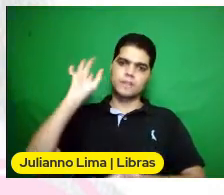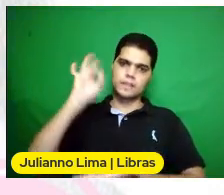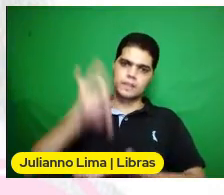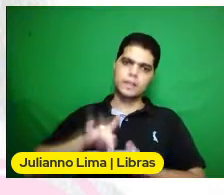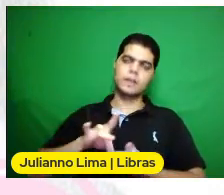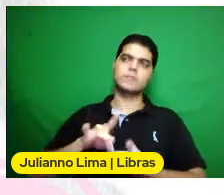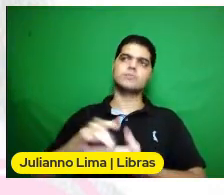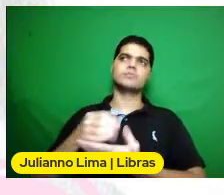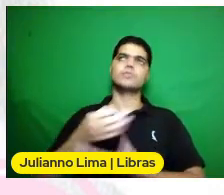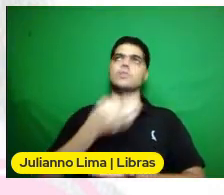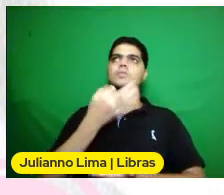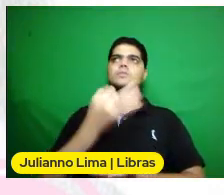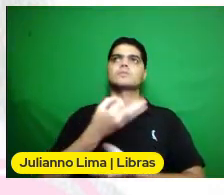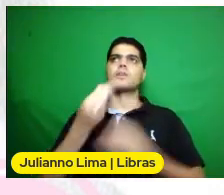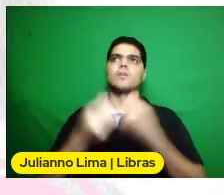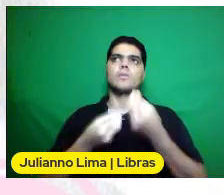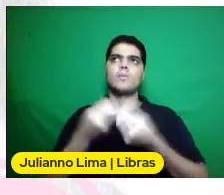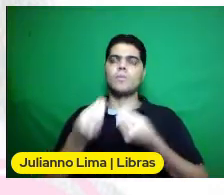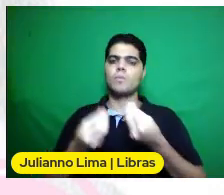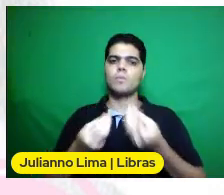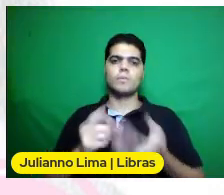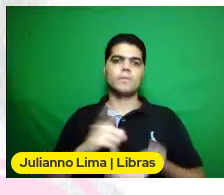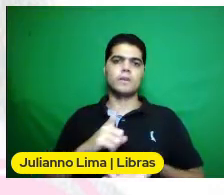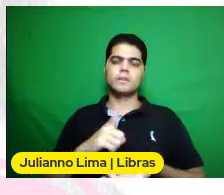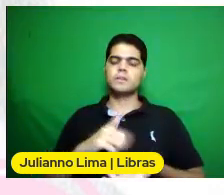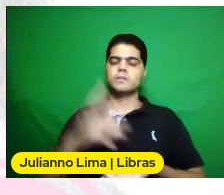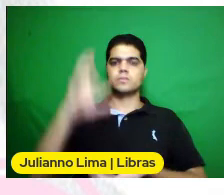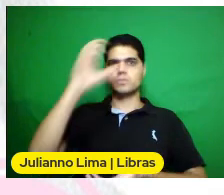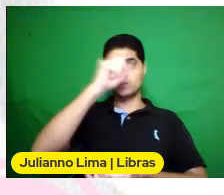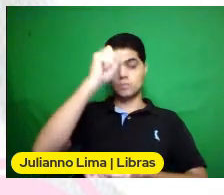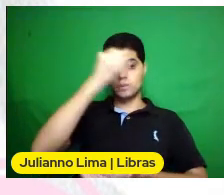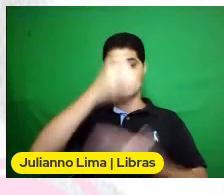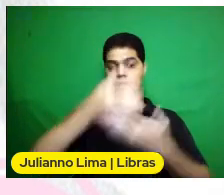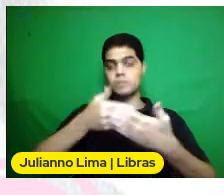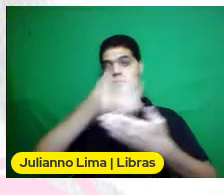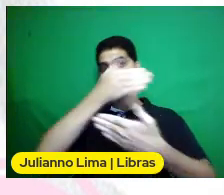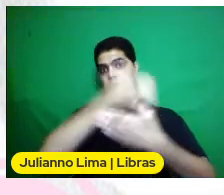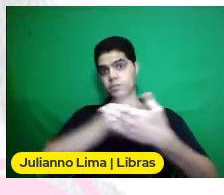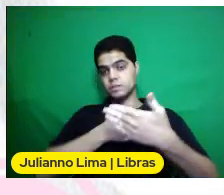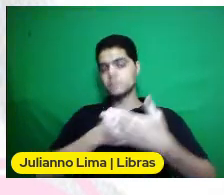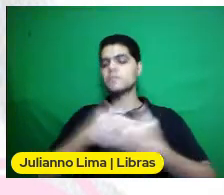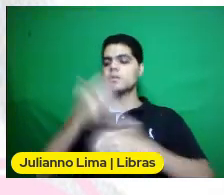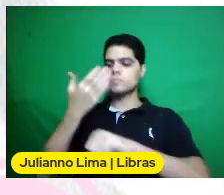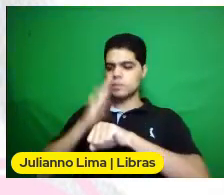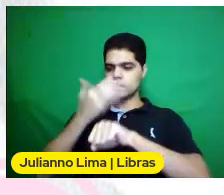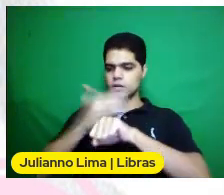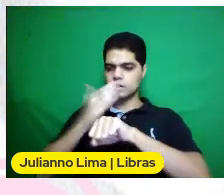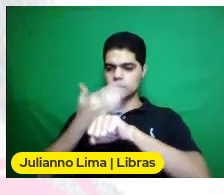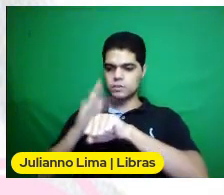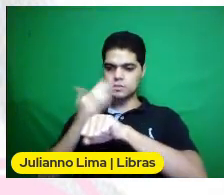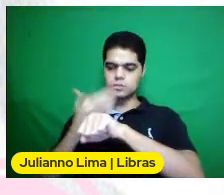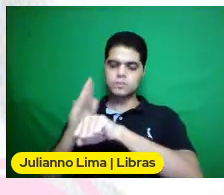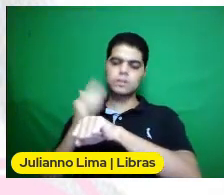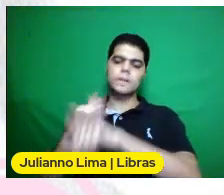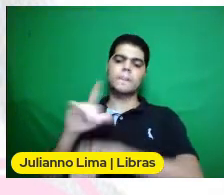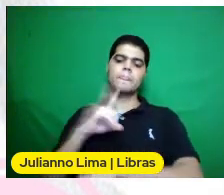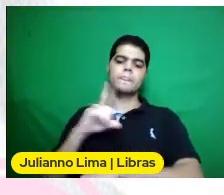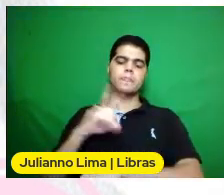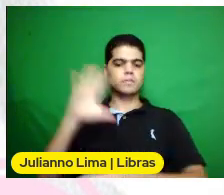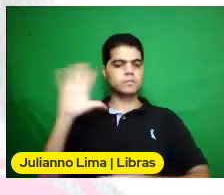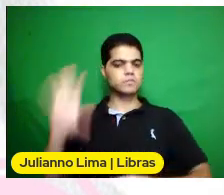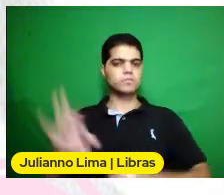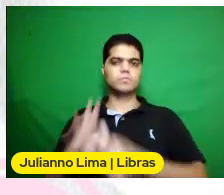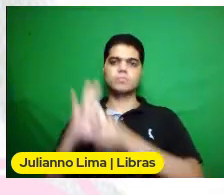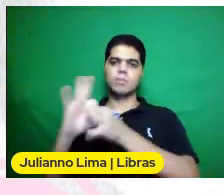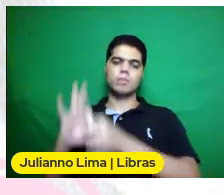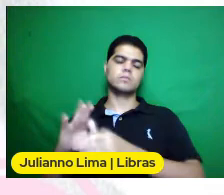dizer, botar em prática tudo que aprendemos de uma forma unificada. Então, a gente tá produzindo esse segundo